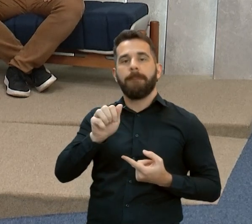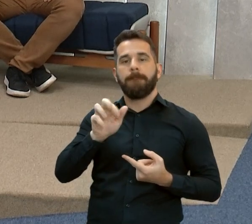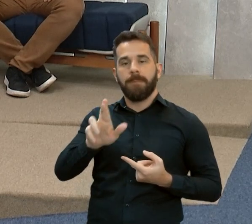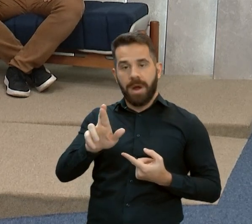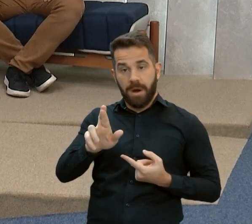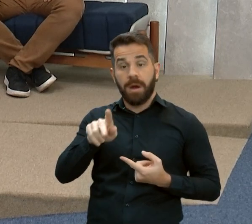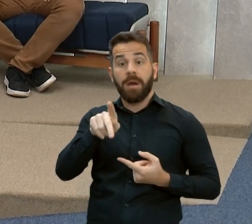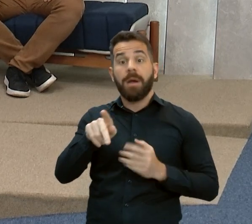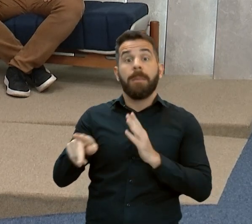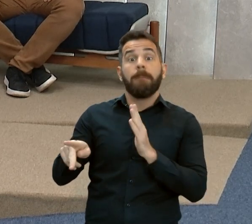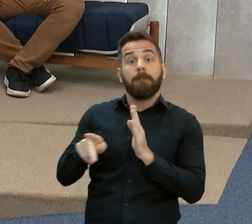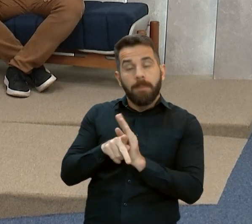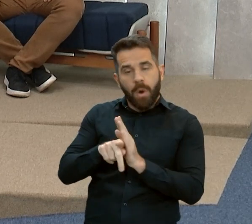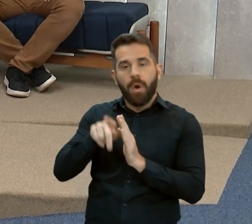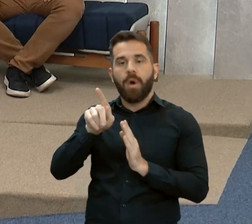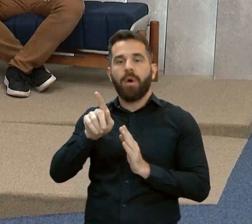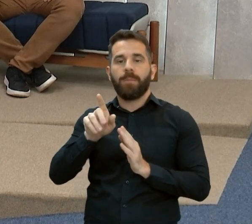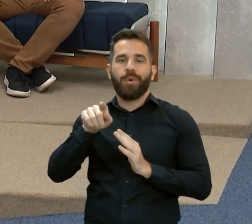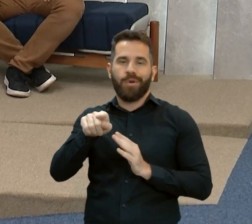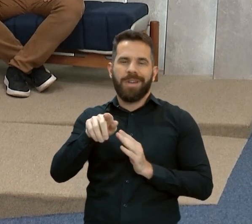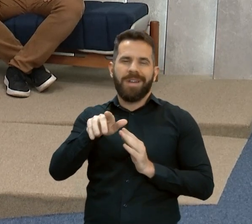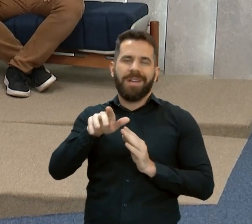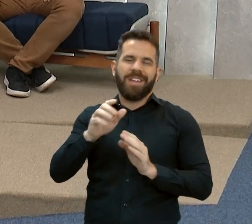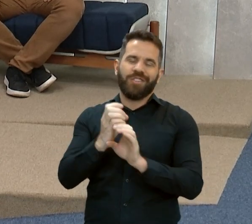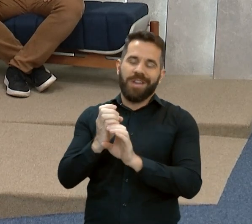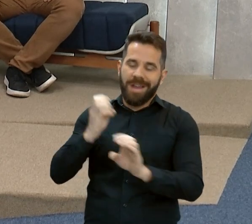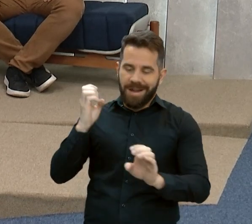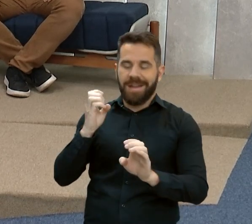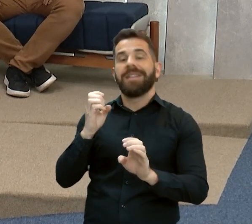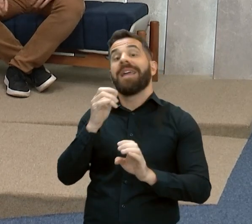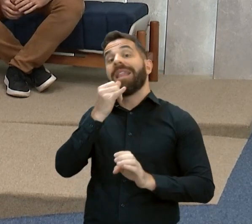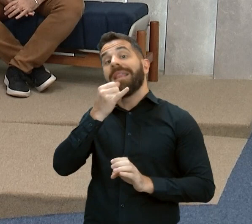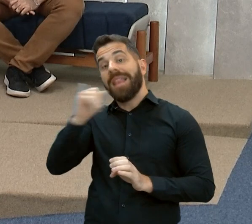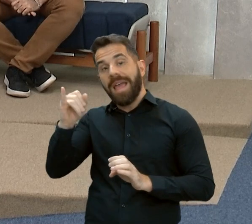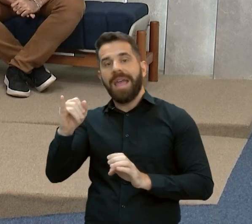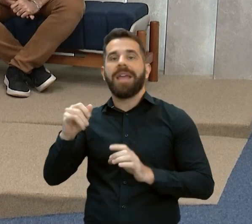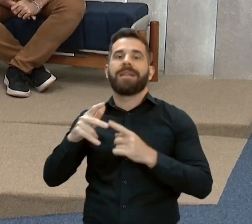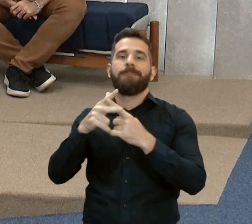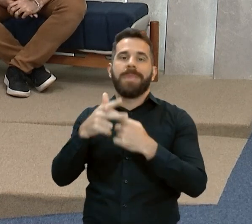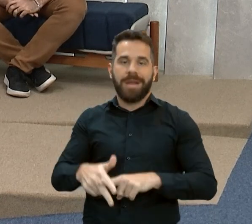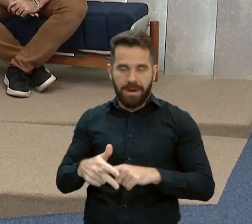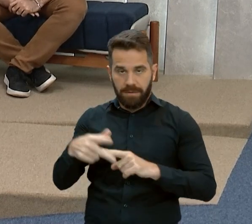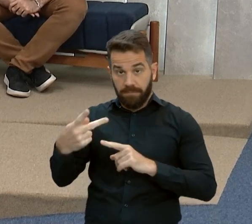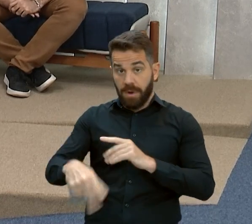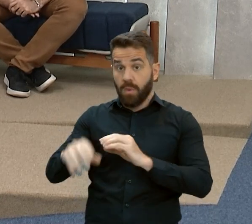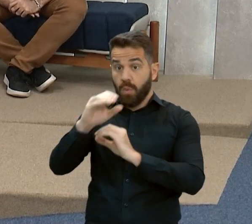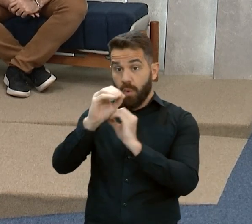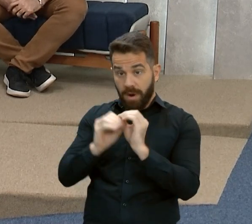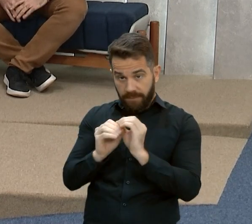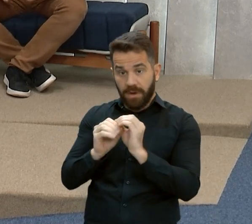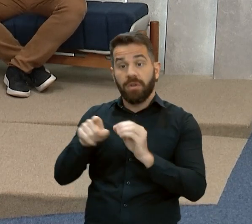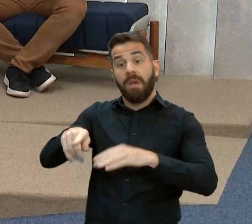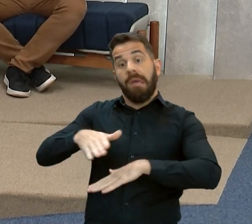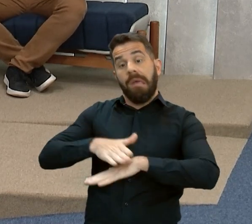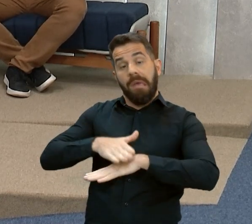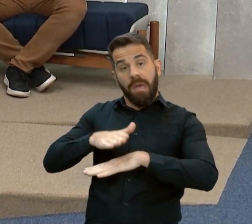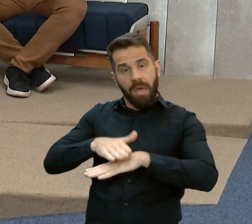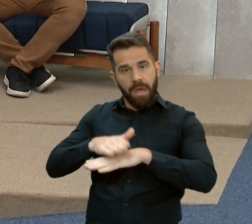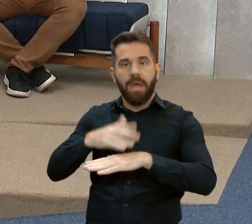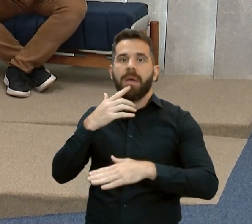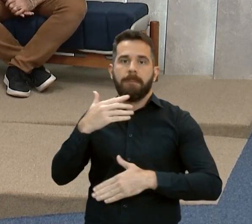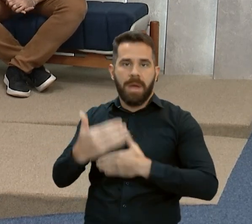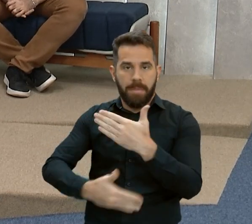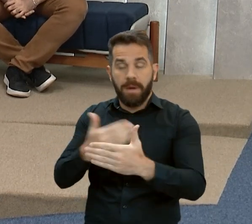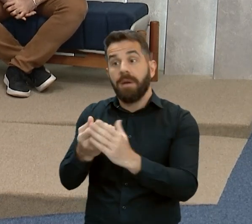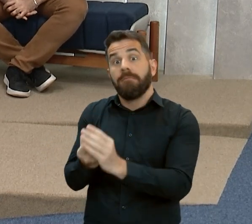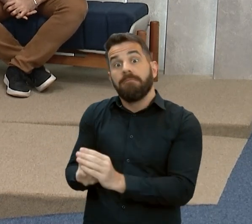Escola de Engenharia Elétrica Mecânica de Computação da UFG. Ele que foi responsável pela implementação, gente, de todos os projetos